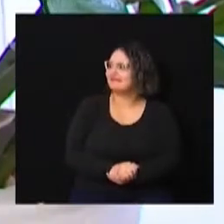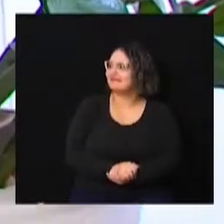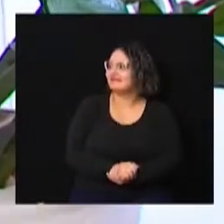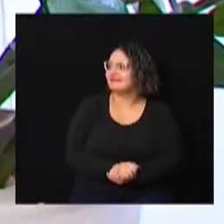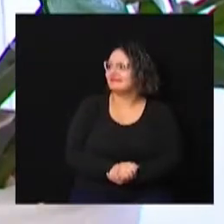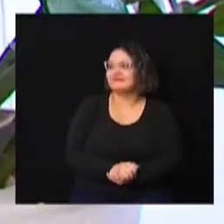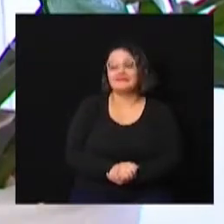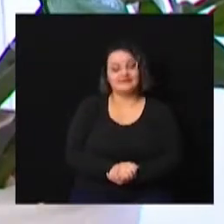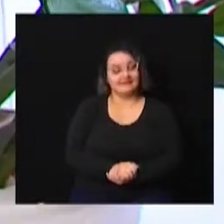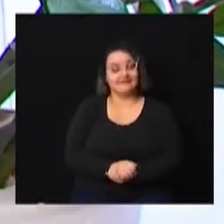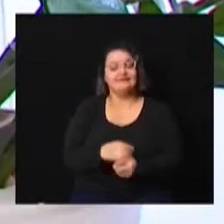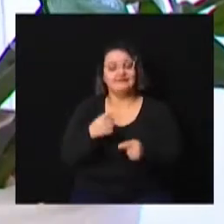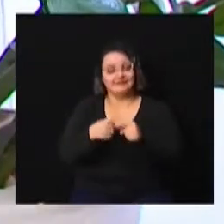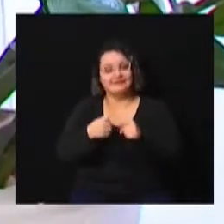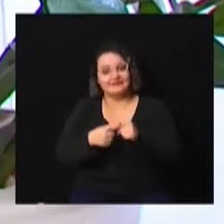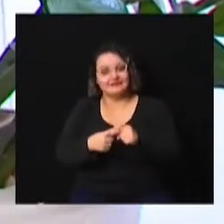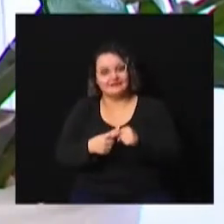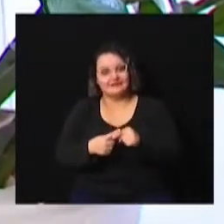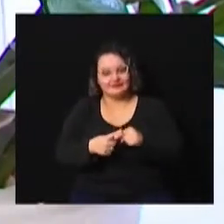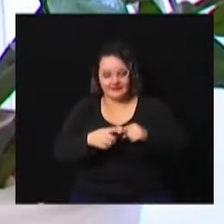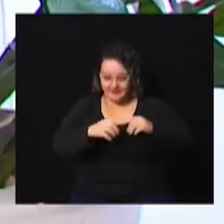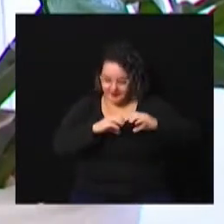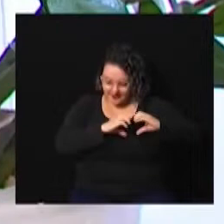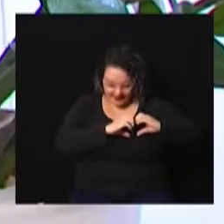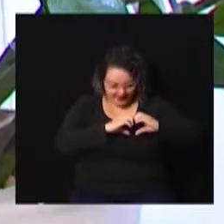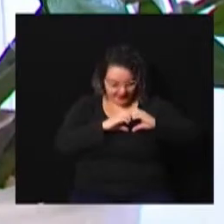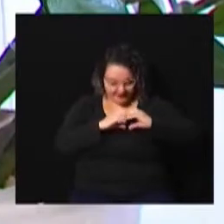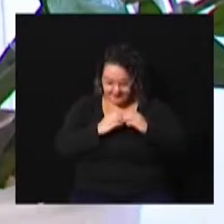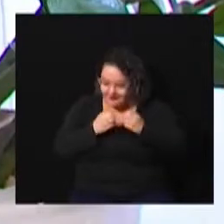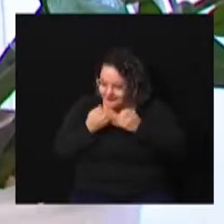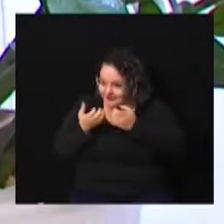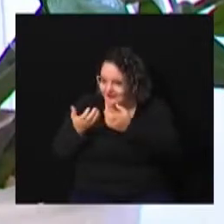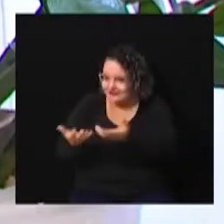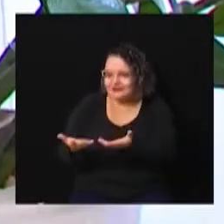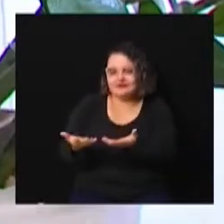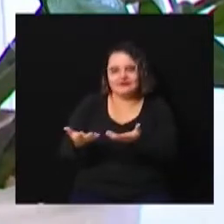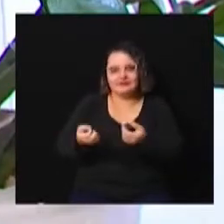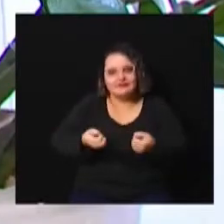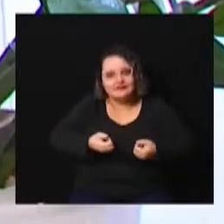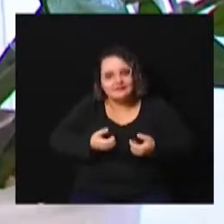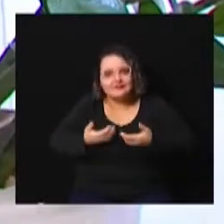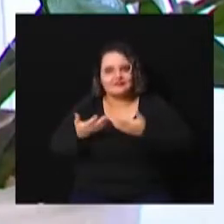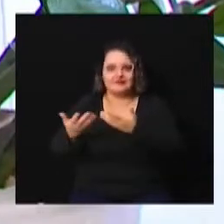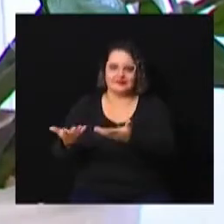Ai, meu Deus. Porque é dedicação, né? Eu falo pra ela.